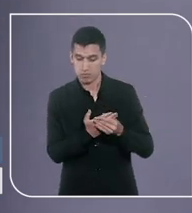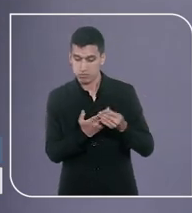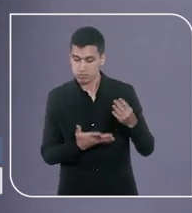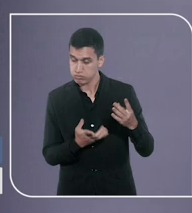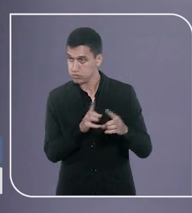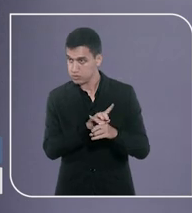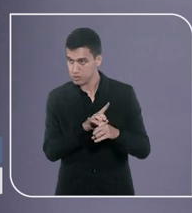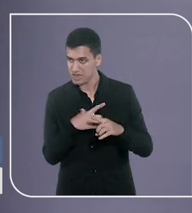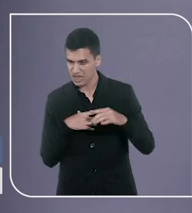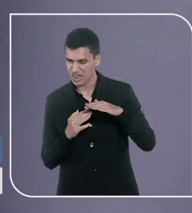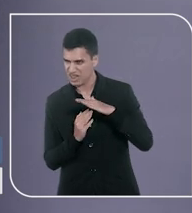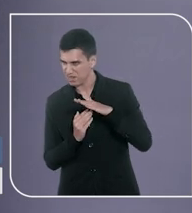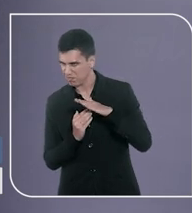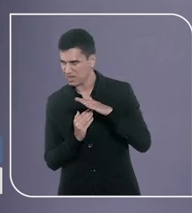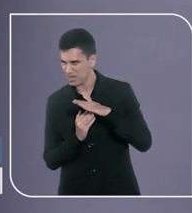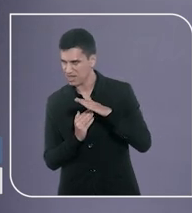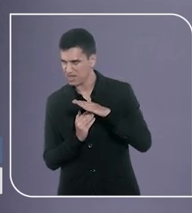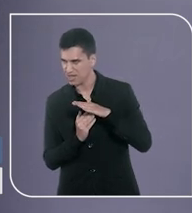mais limitados?